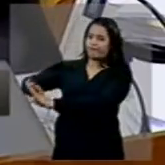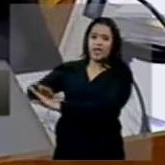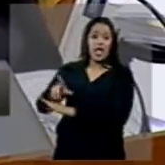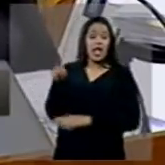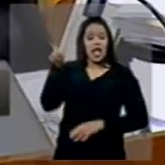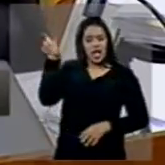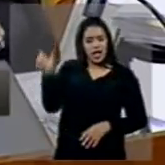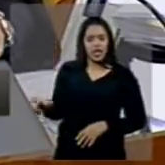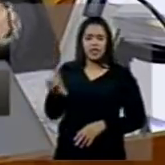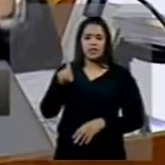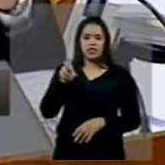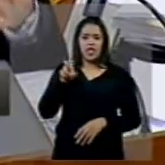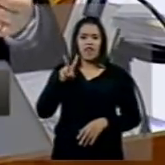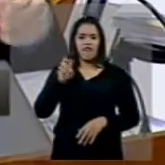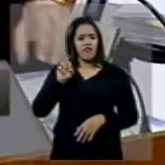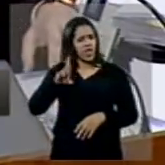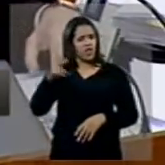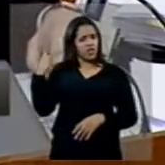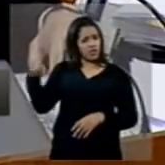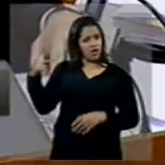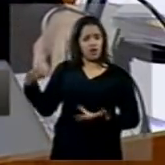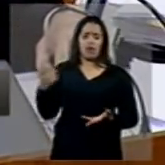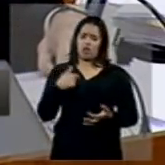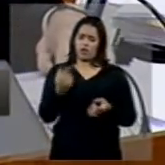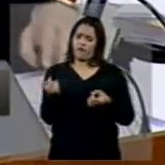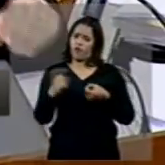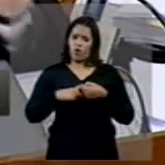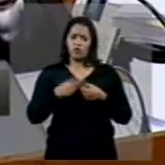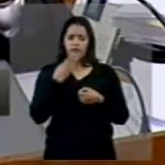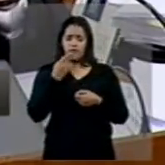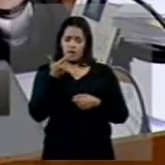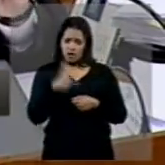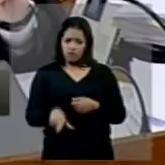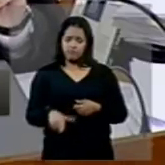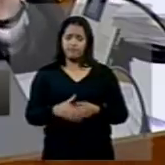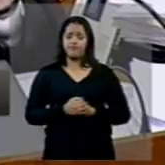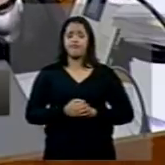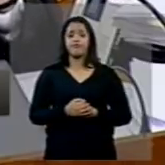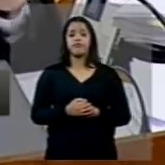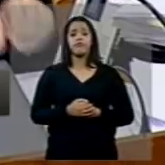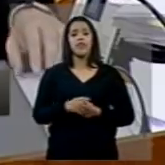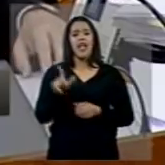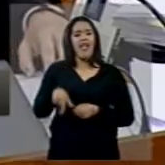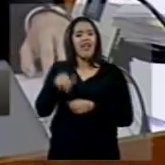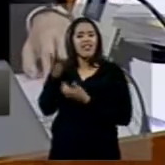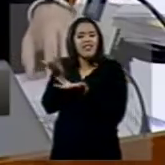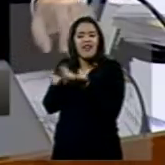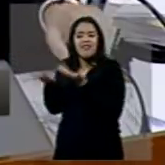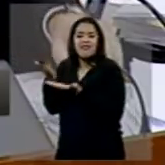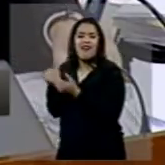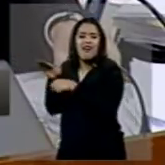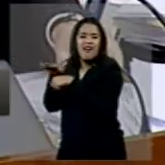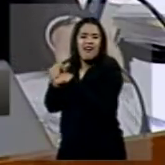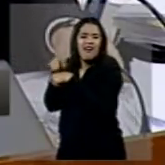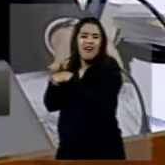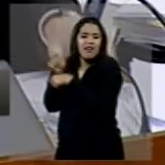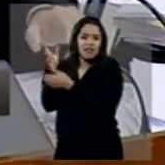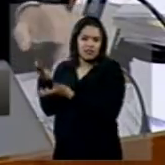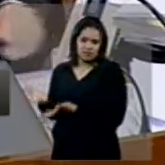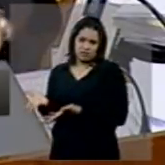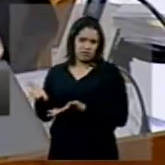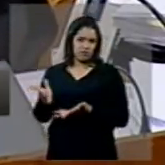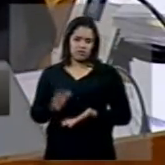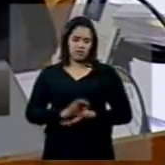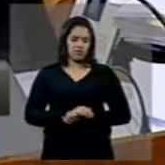dever do eleitor. Eu volto aqui a dizer, um tratamento paternalista em relação aos